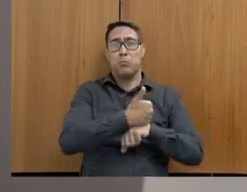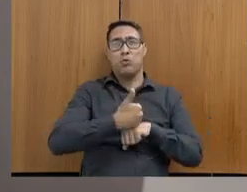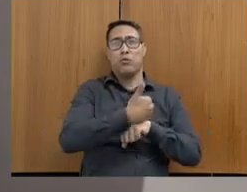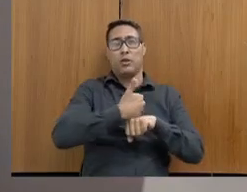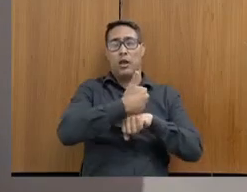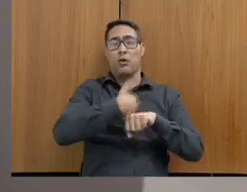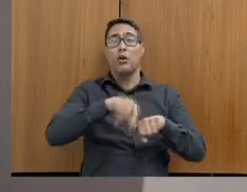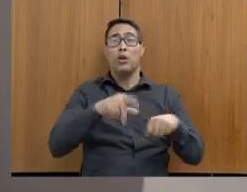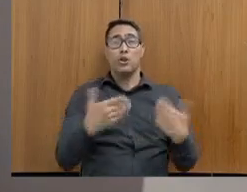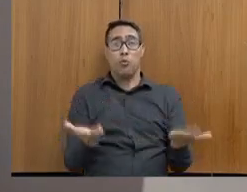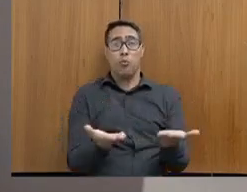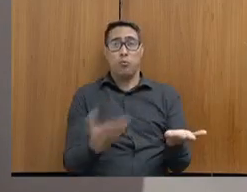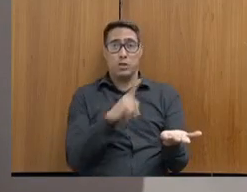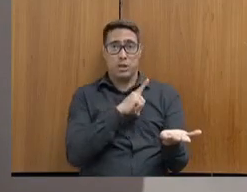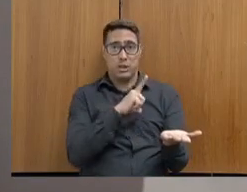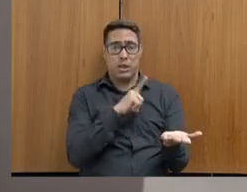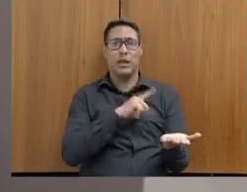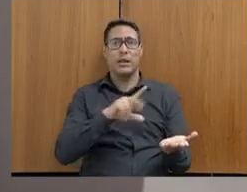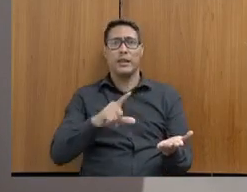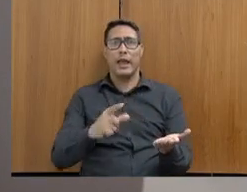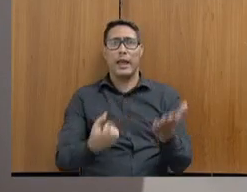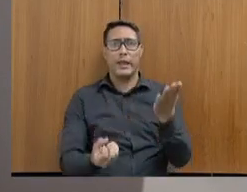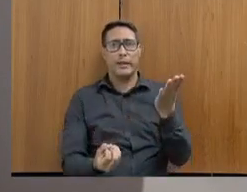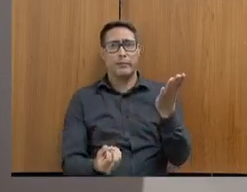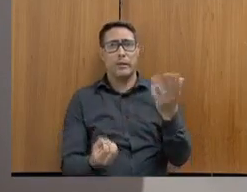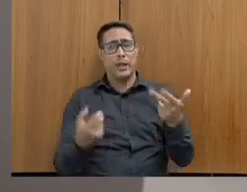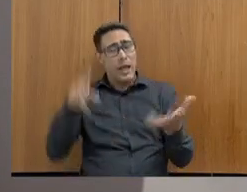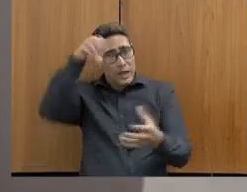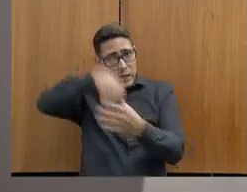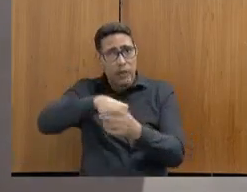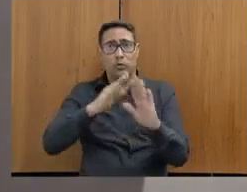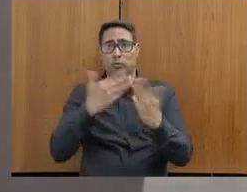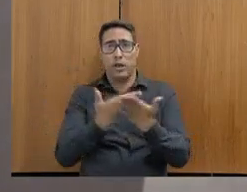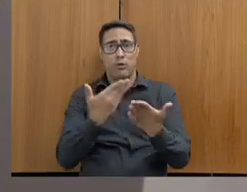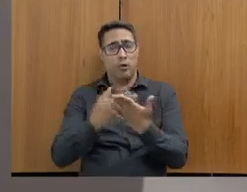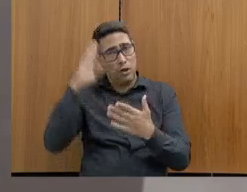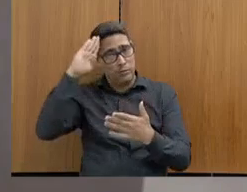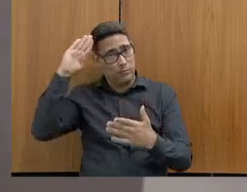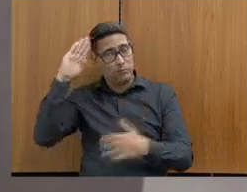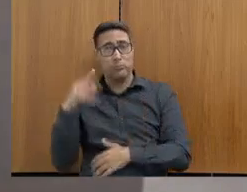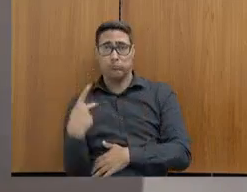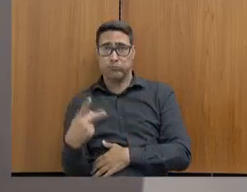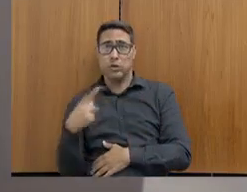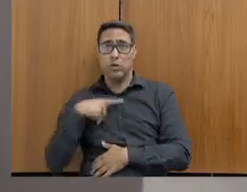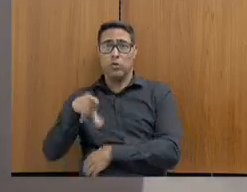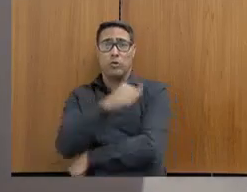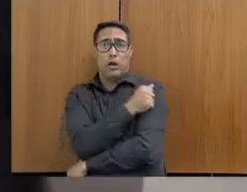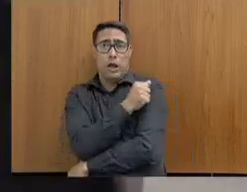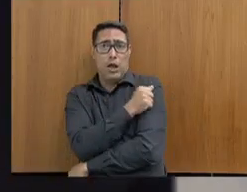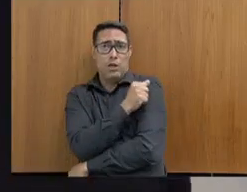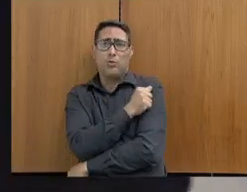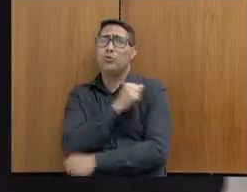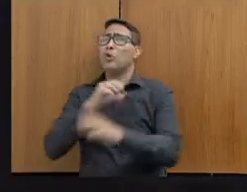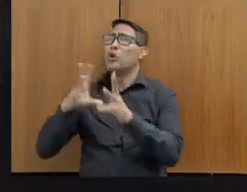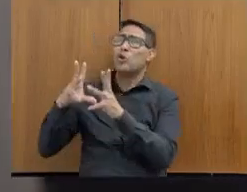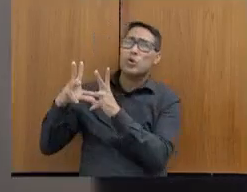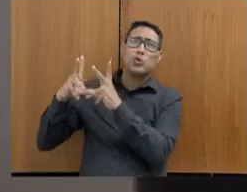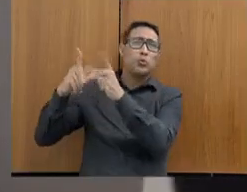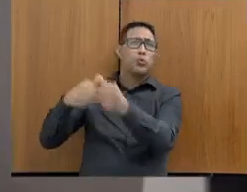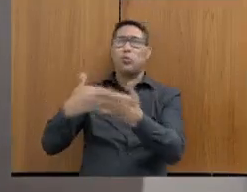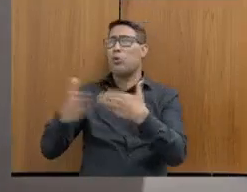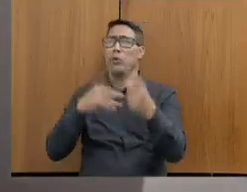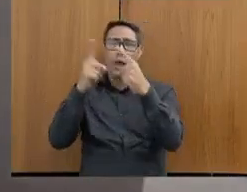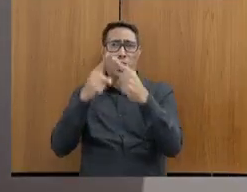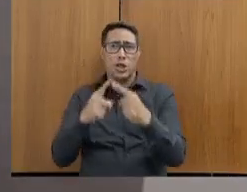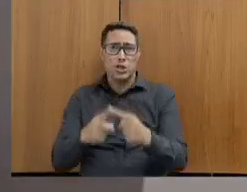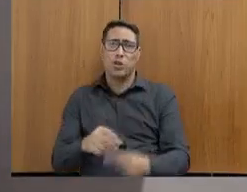é está sendo realizada a nossa academia né com é decentes de todas as carreiras policiais nós temos